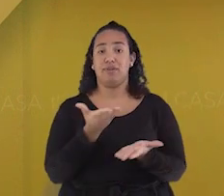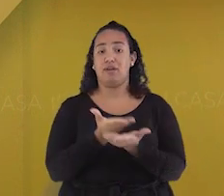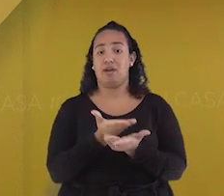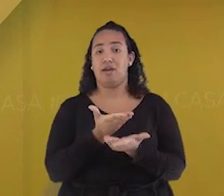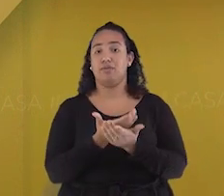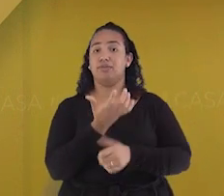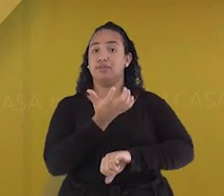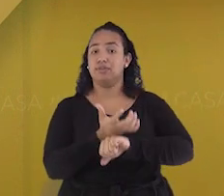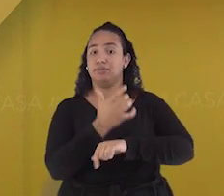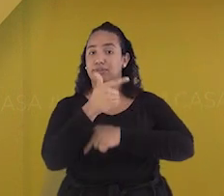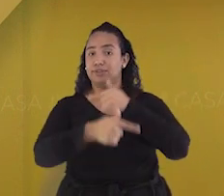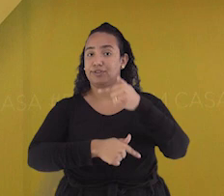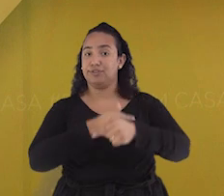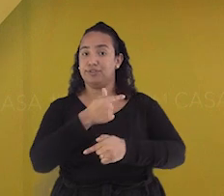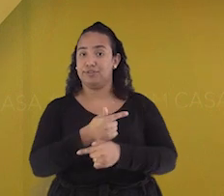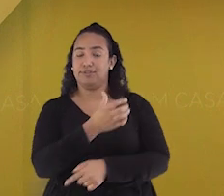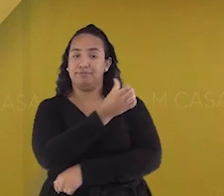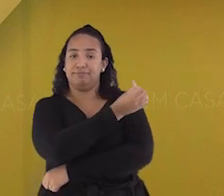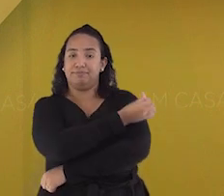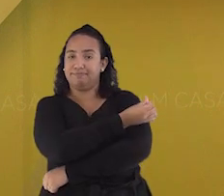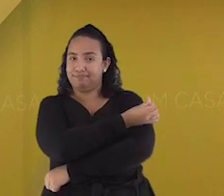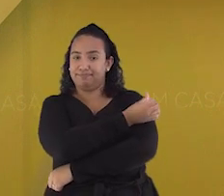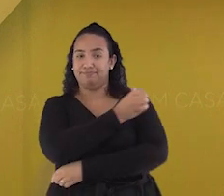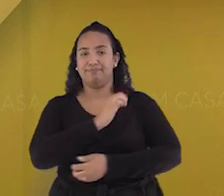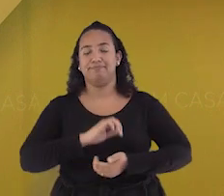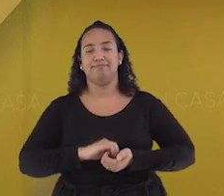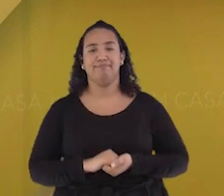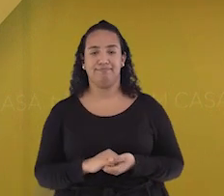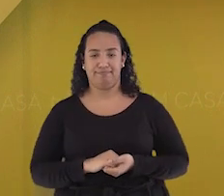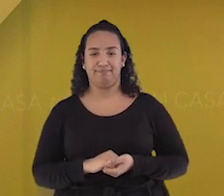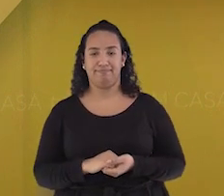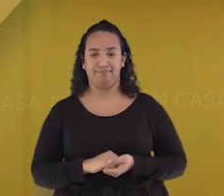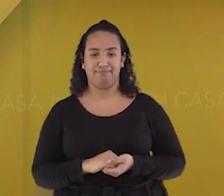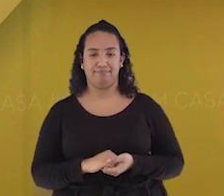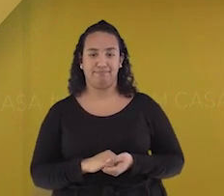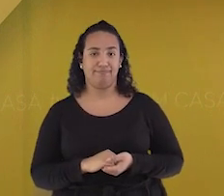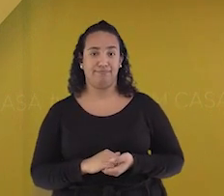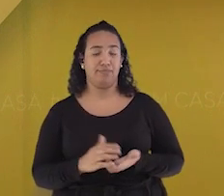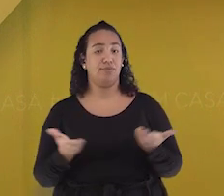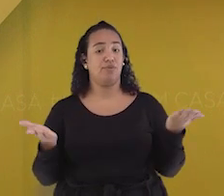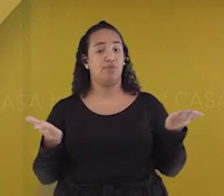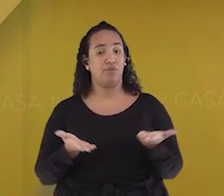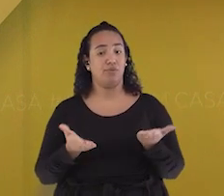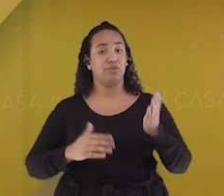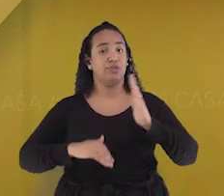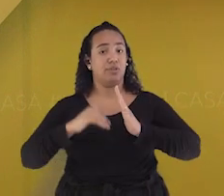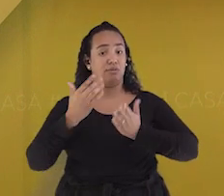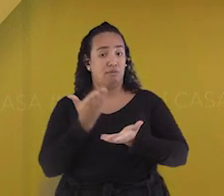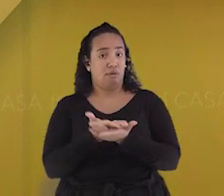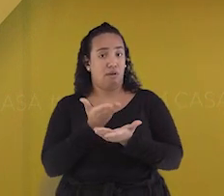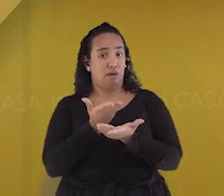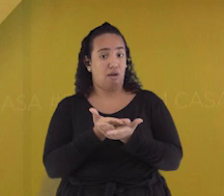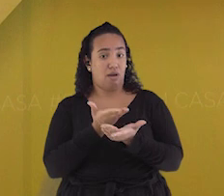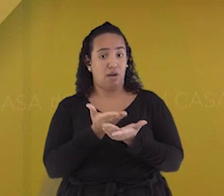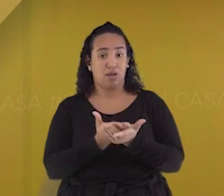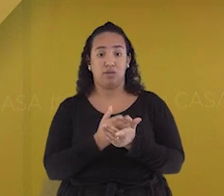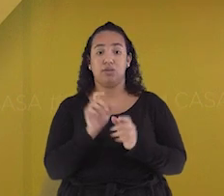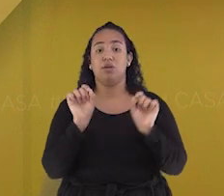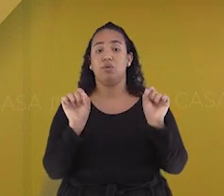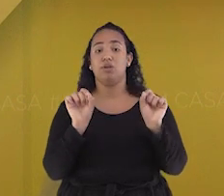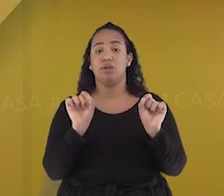uma aula de geografia para o sexto ano dos anos finais. E na aula de hoje vamos falar